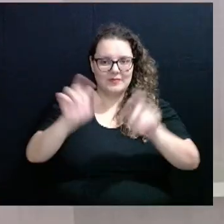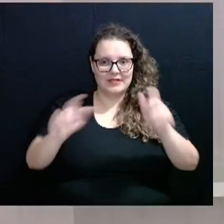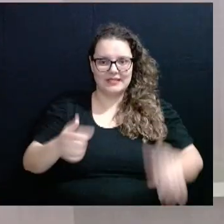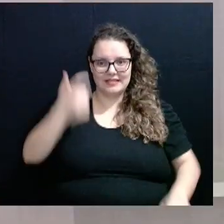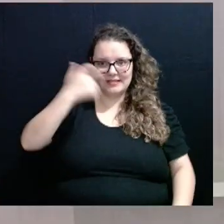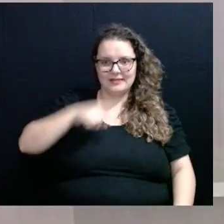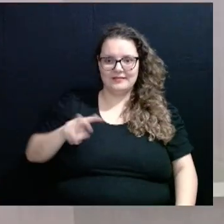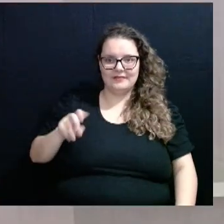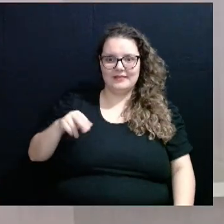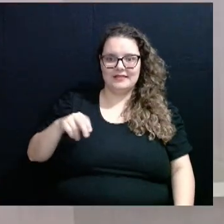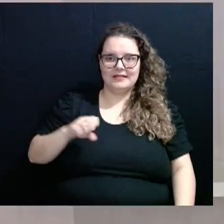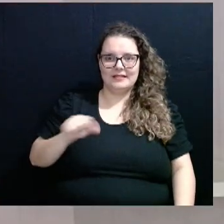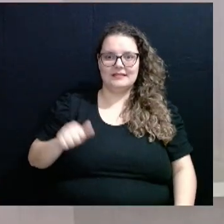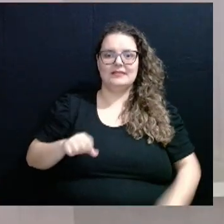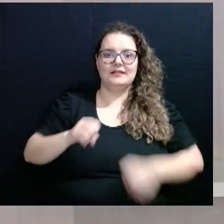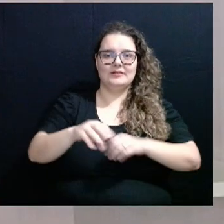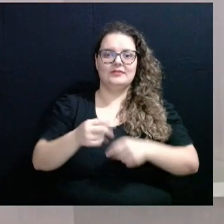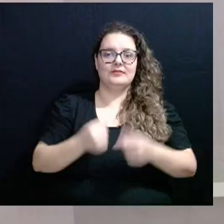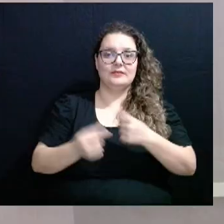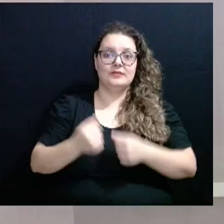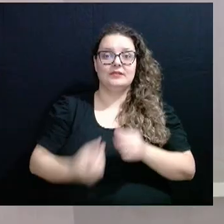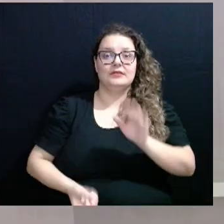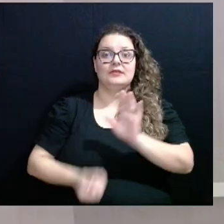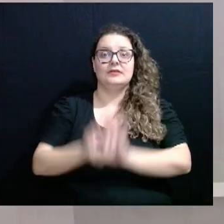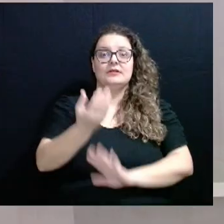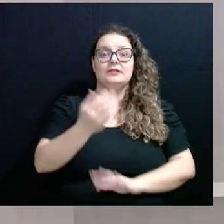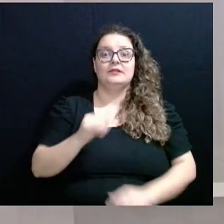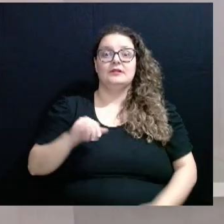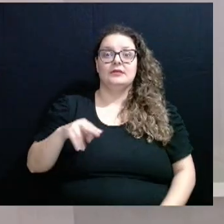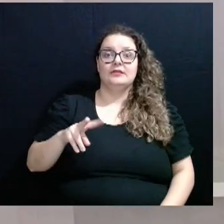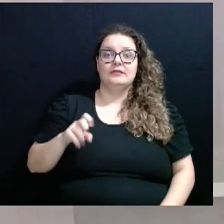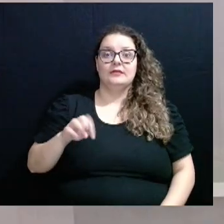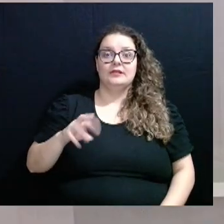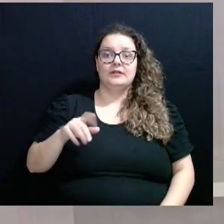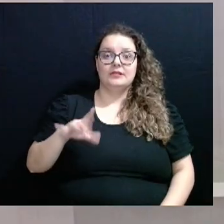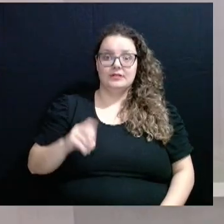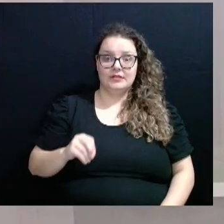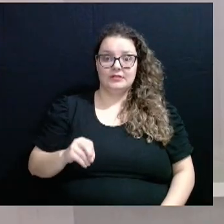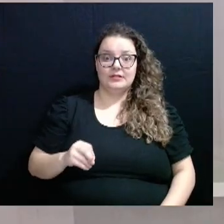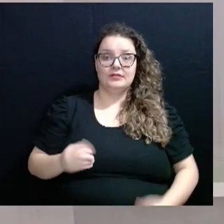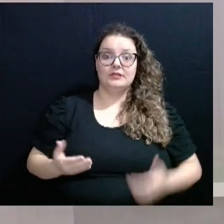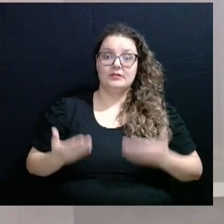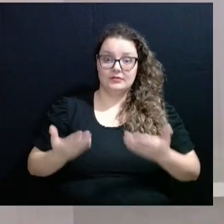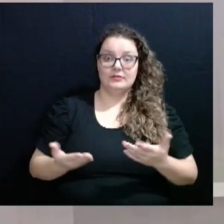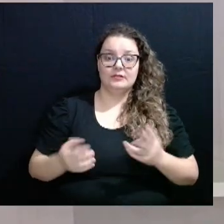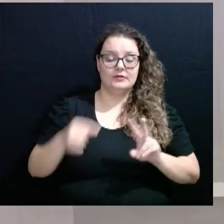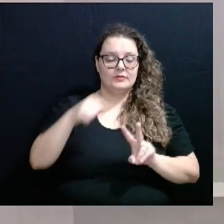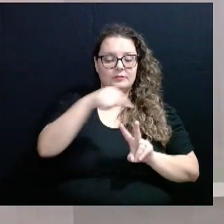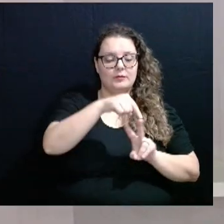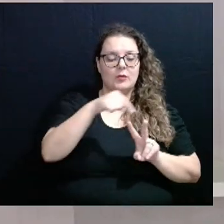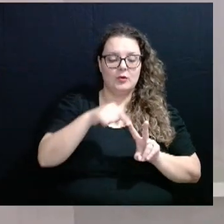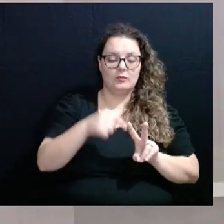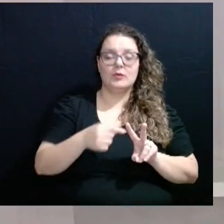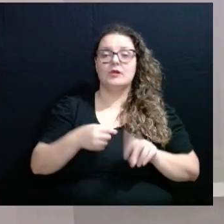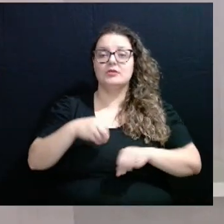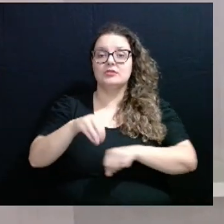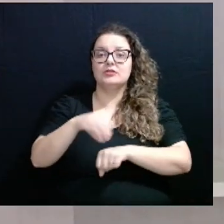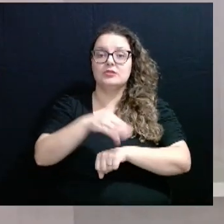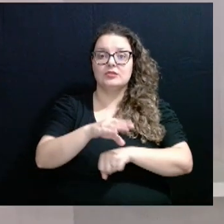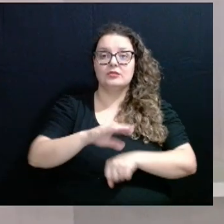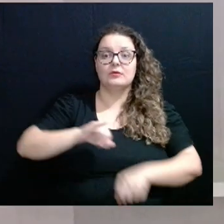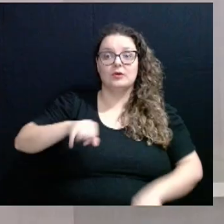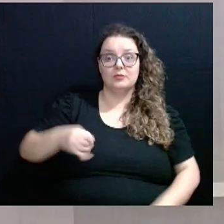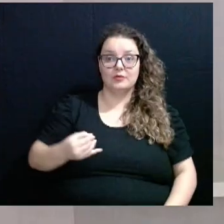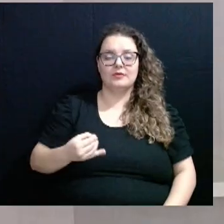educadora financeira e fundadora da Investindo. E eu tô aqui hoje para trazer para você 2 dicas para aproveitar a Black Friday da